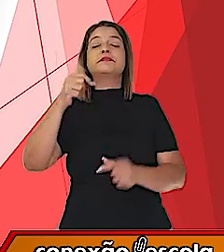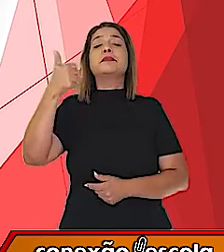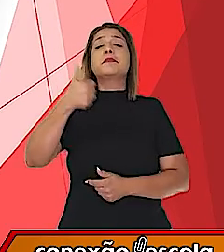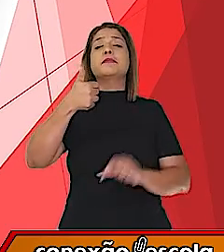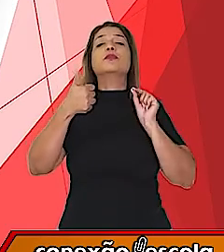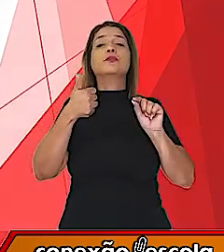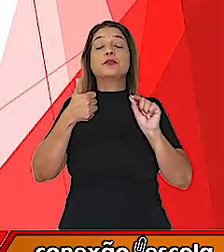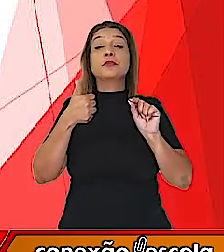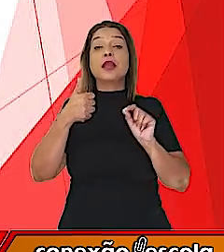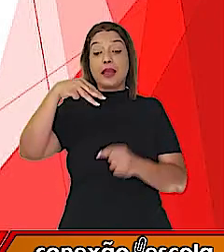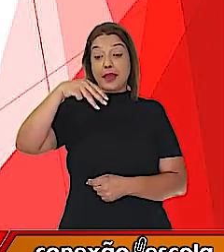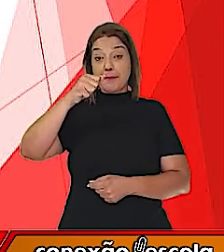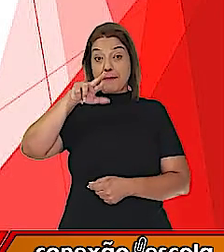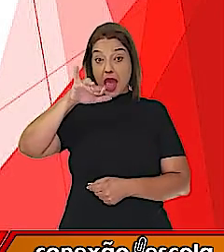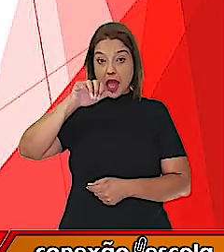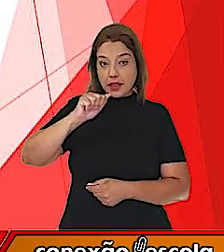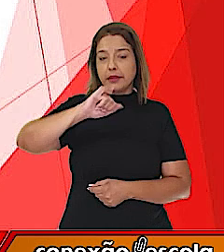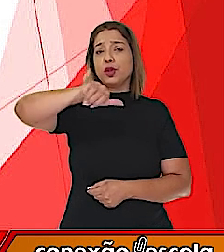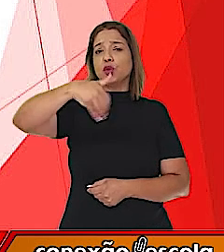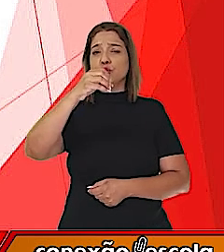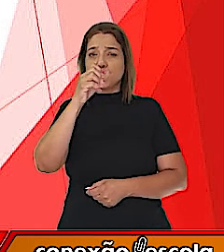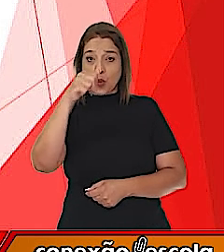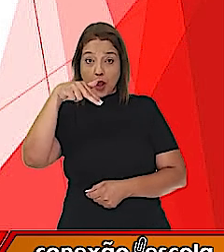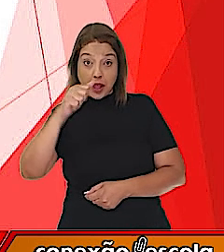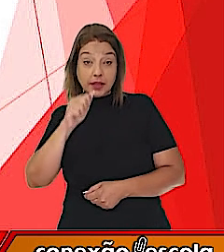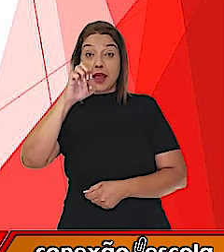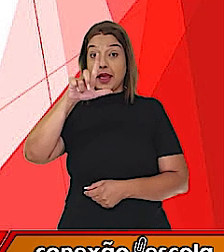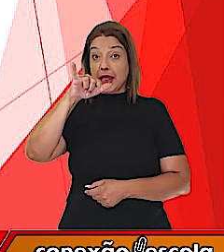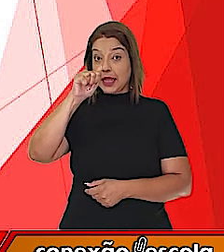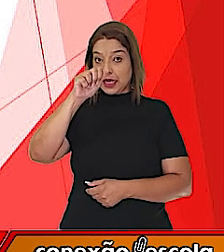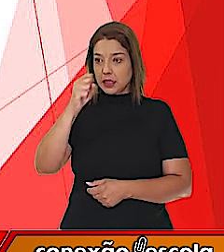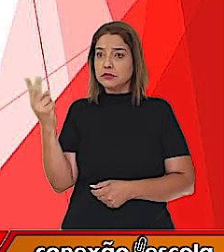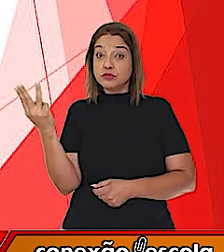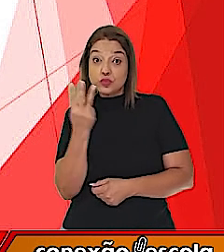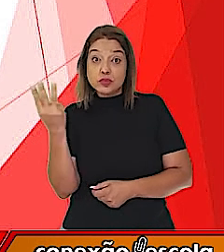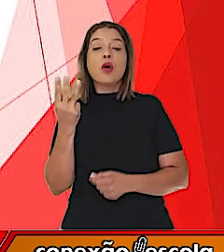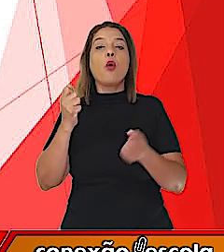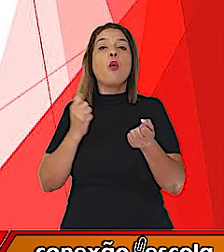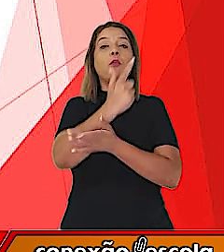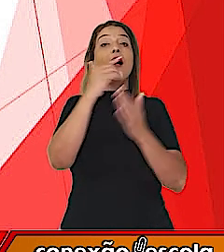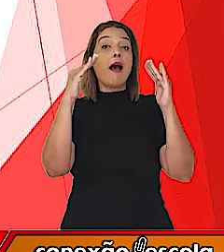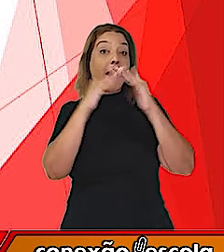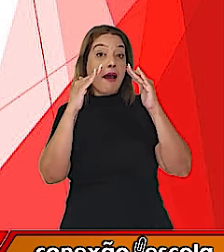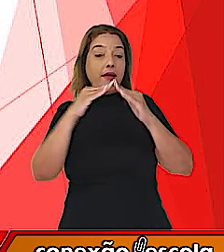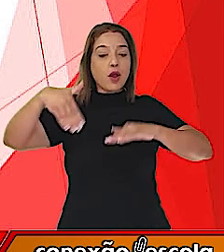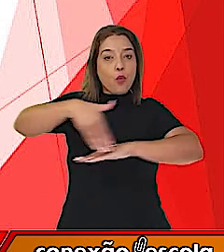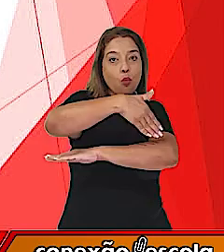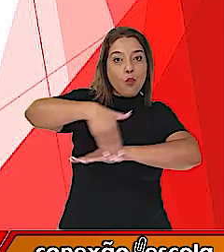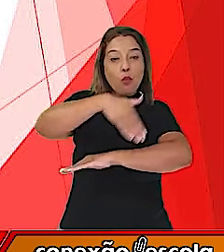primeira é: Maria, Joana e Elias compraram uma casa na Rua dos